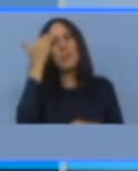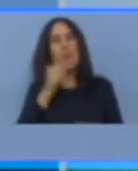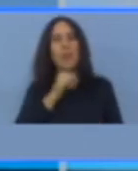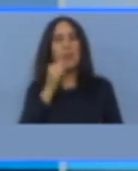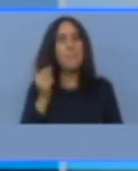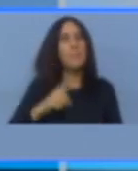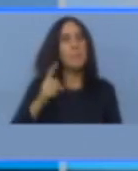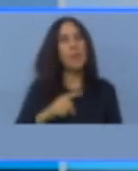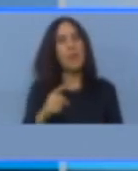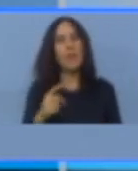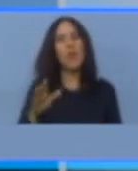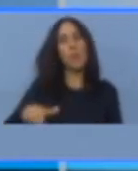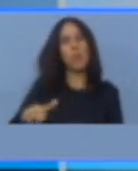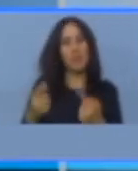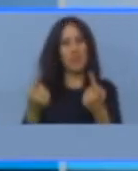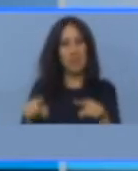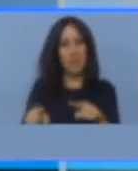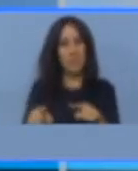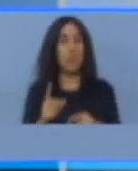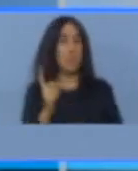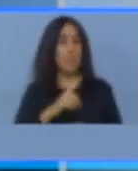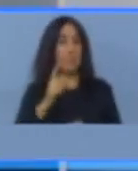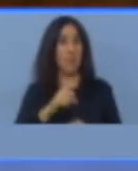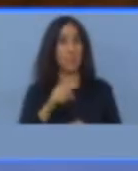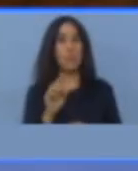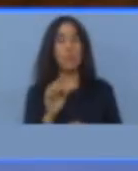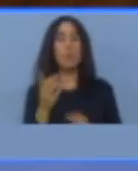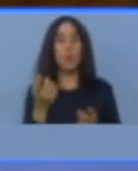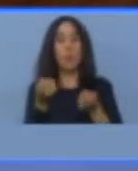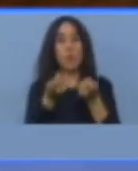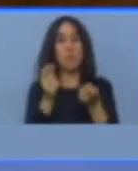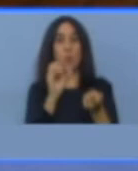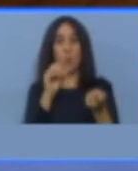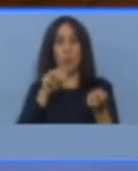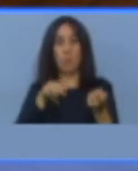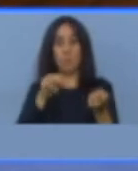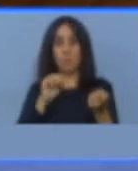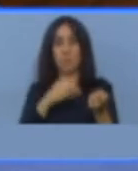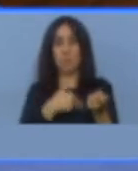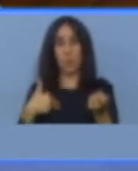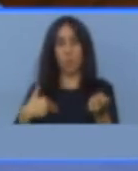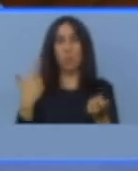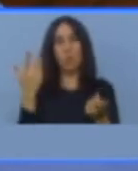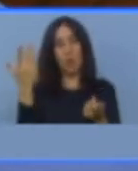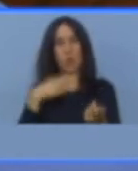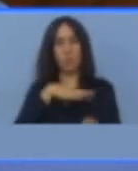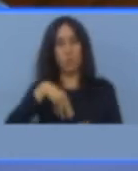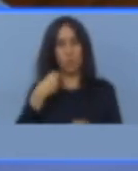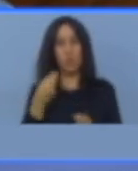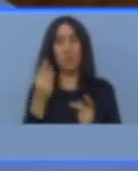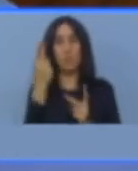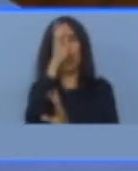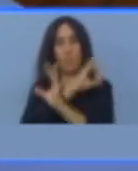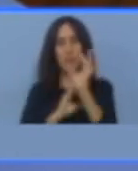sempre tendencialmente o parente pobre. E muitas vezes as indicações da Organização Mundial de Saúde e da União Europeia estão sempre a dizer que atenção à